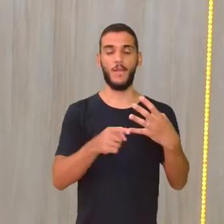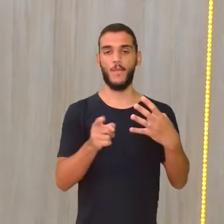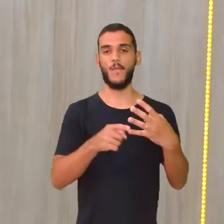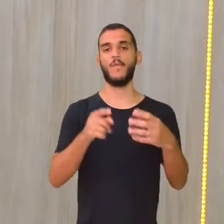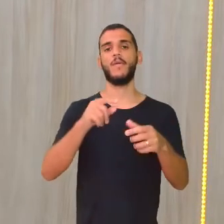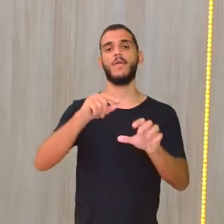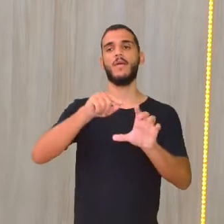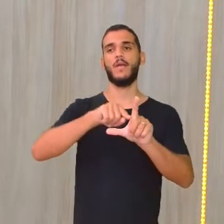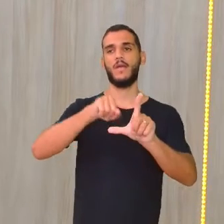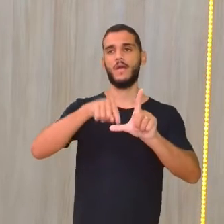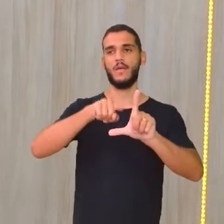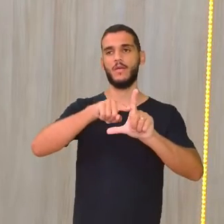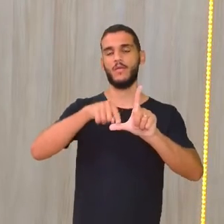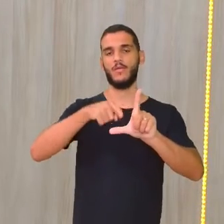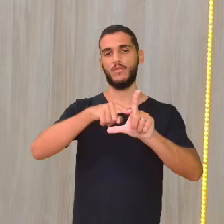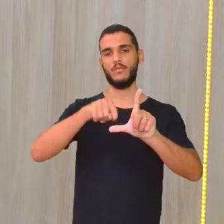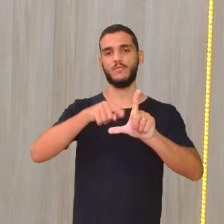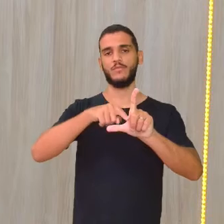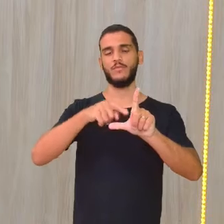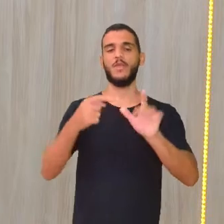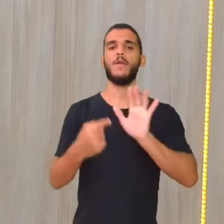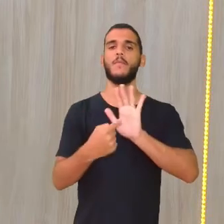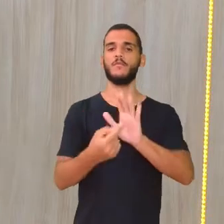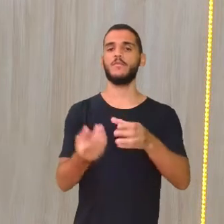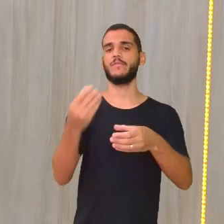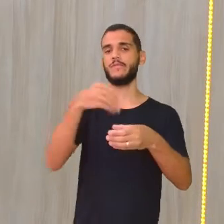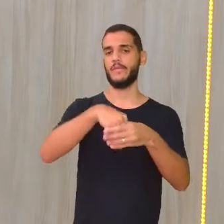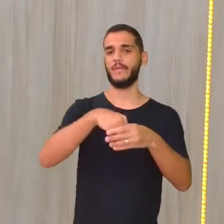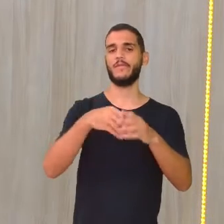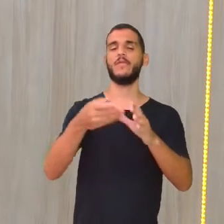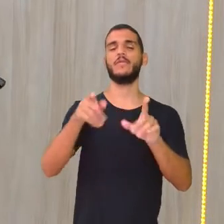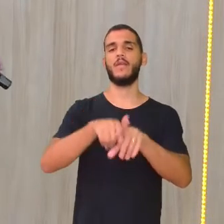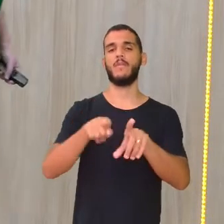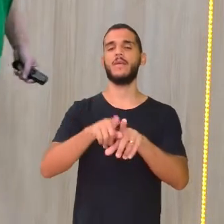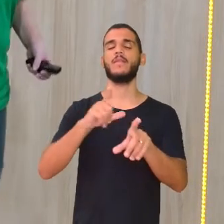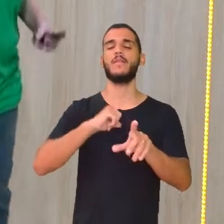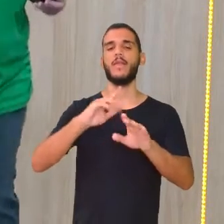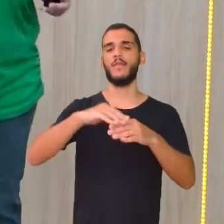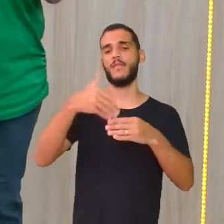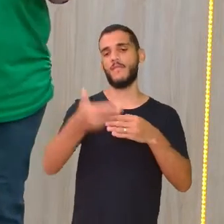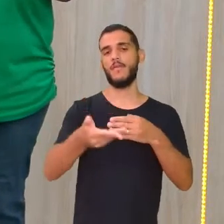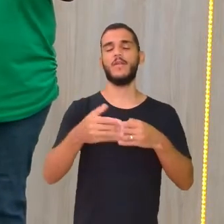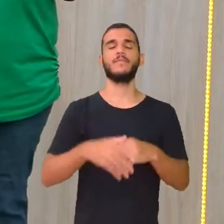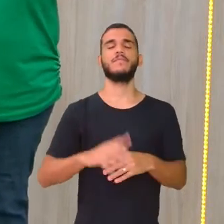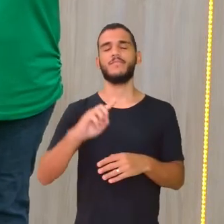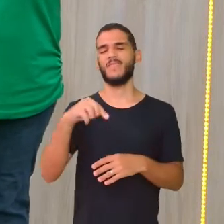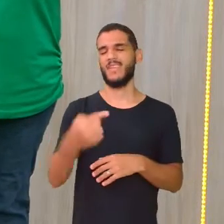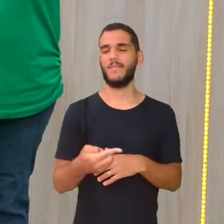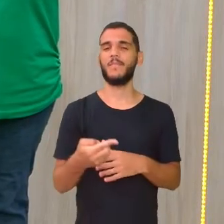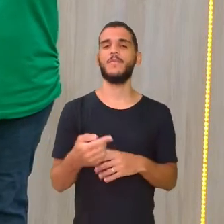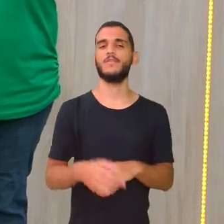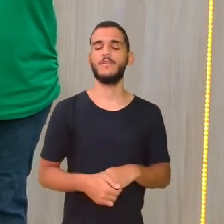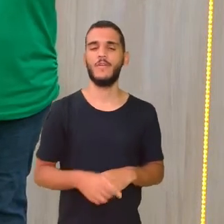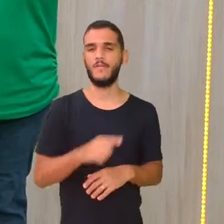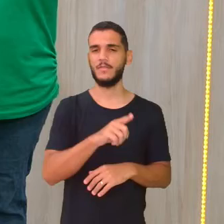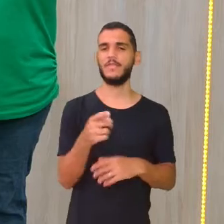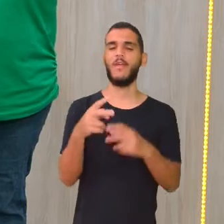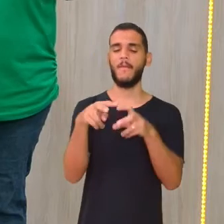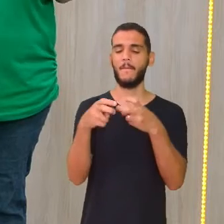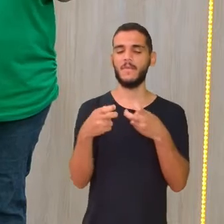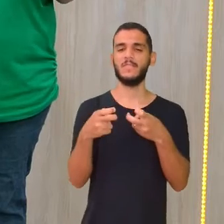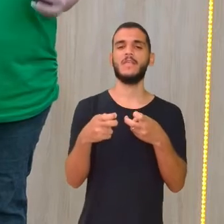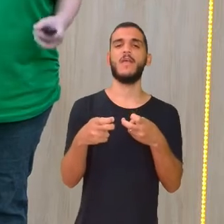aqui eu só coloquei os internos. Tem os externos também, mas deixa para depois. Contanto que vocês percebam